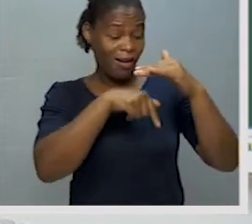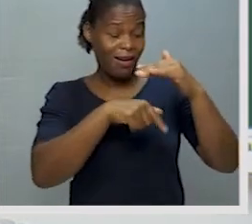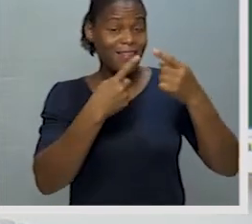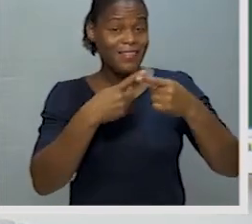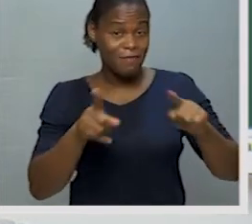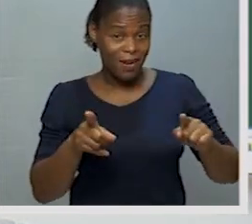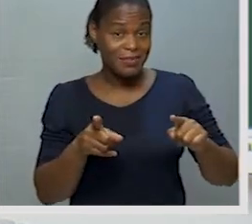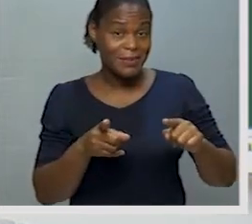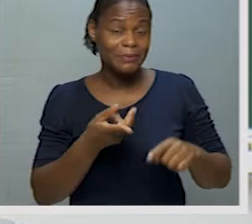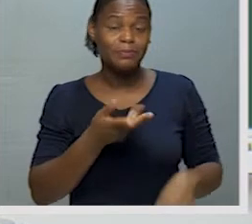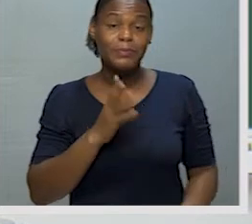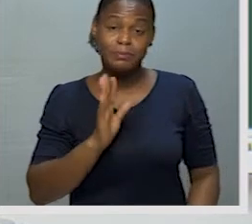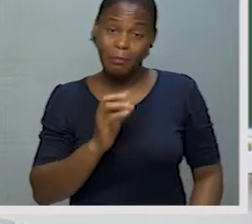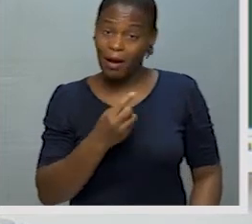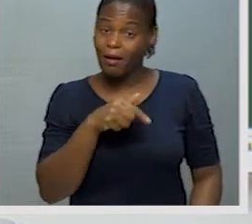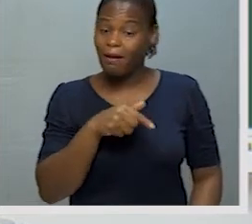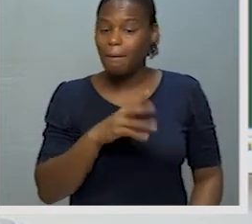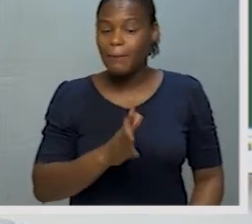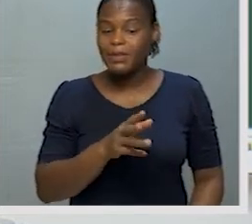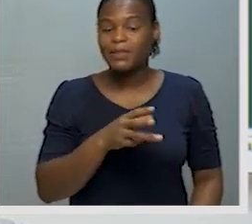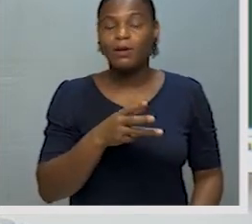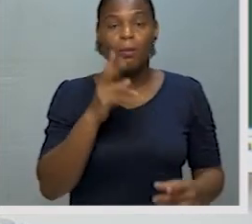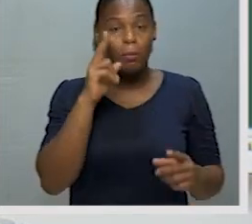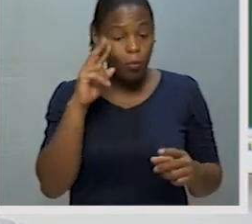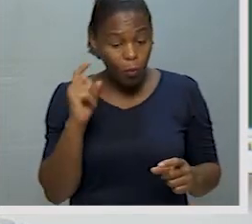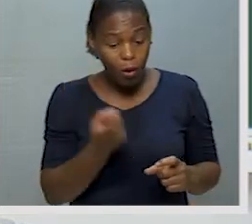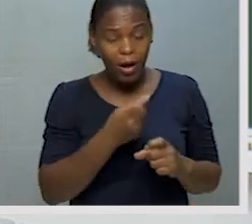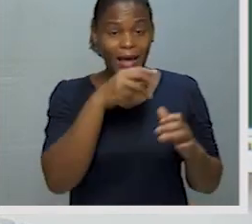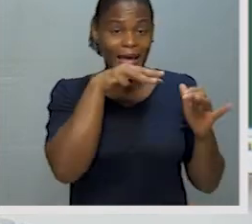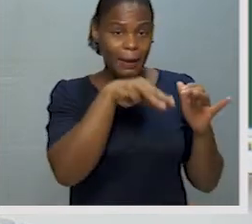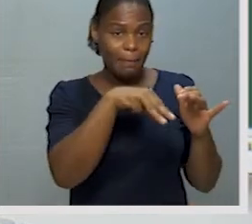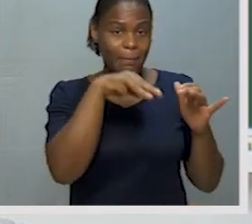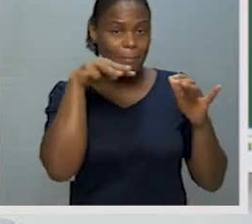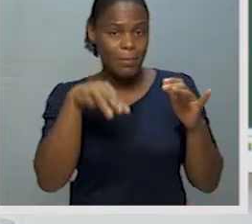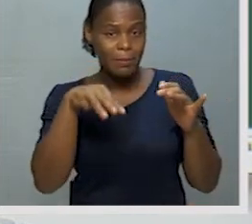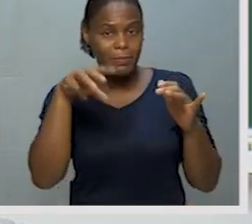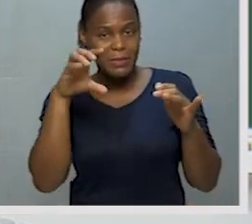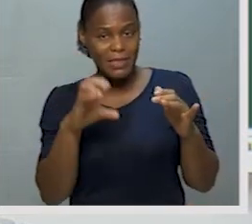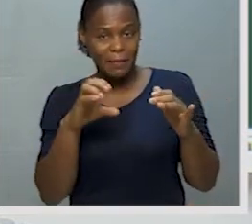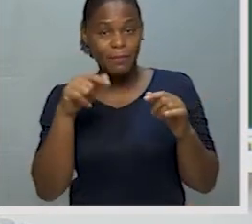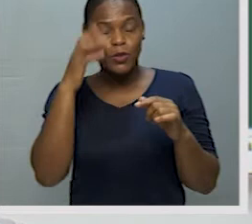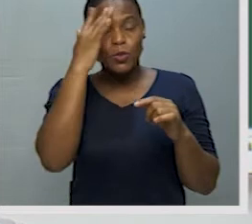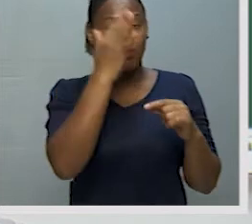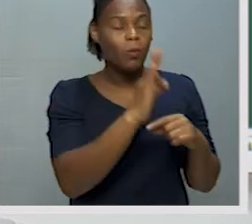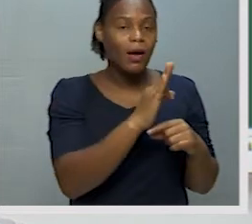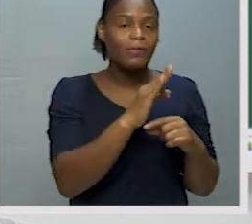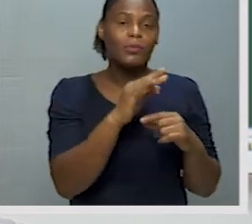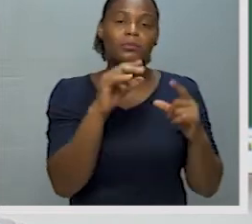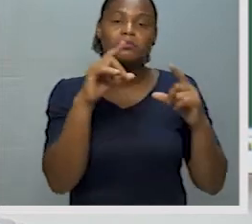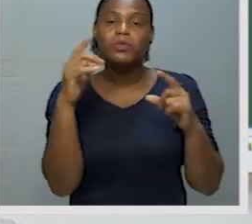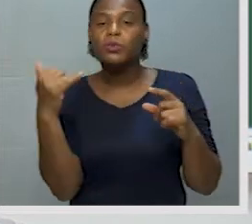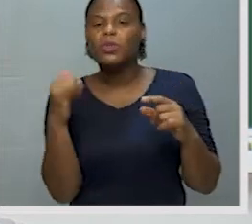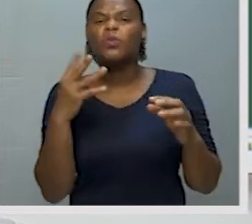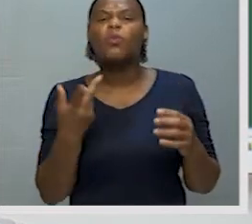com denominadores diferentes. Para isso, nós temos que ir à procura do MMC entre 4 e 2. Quem é o MMC